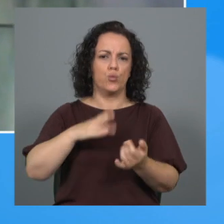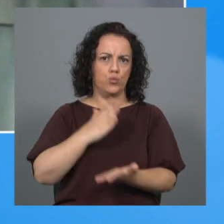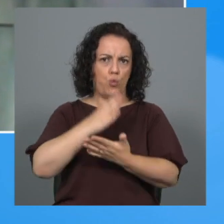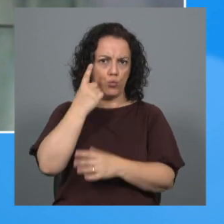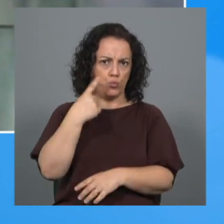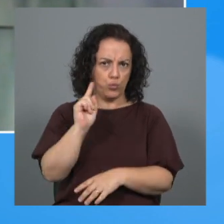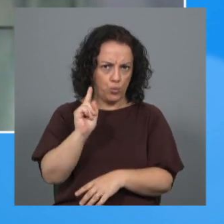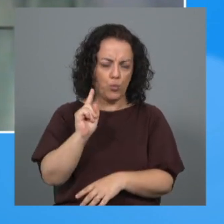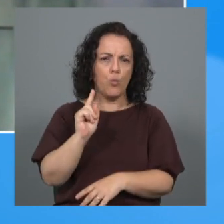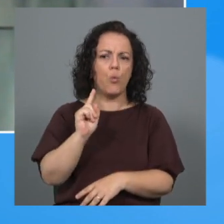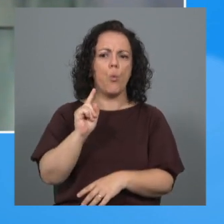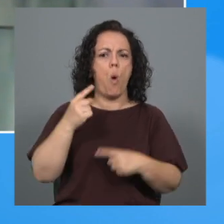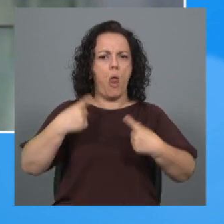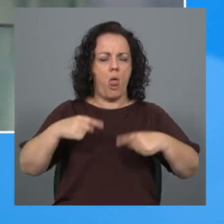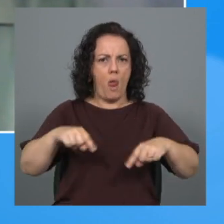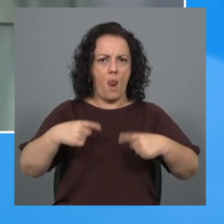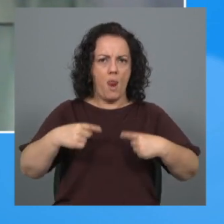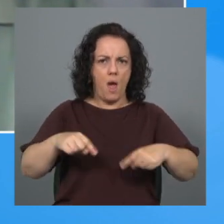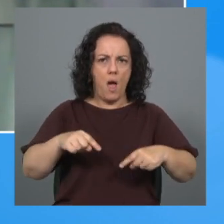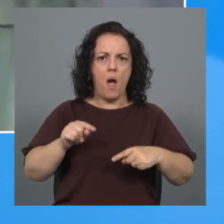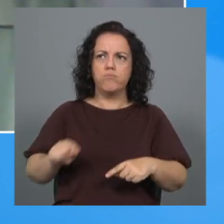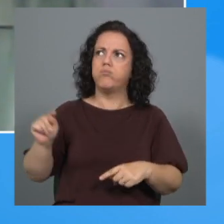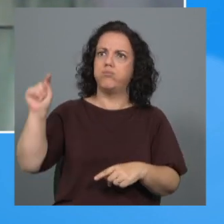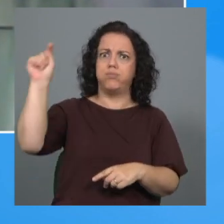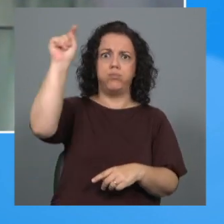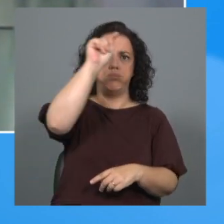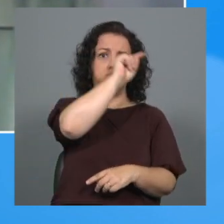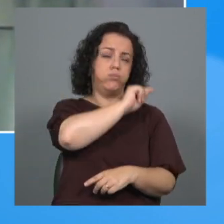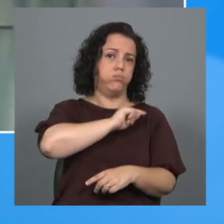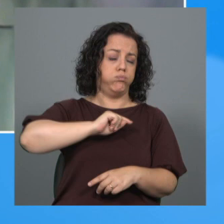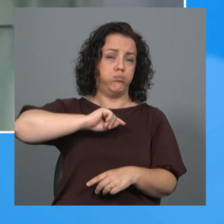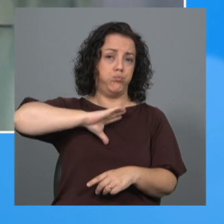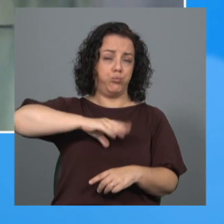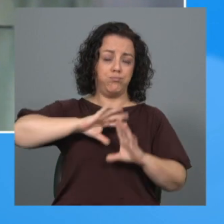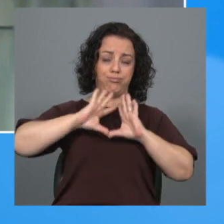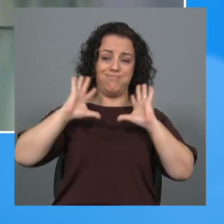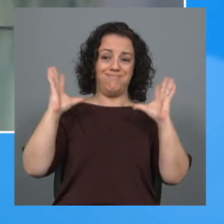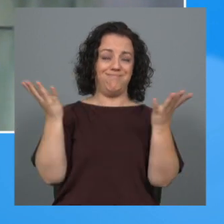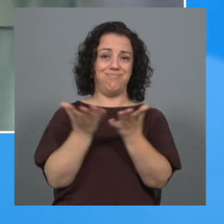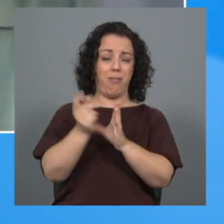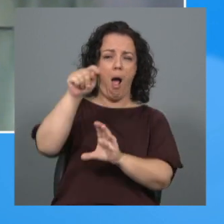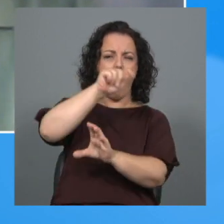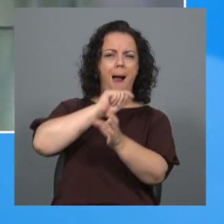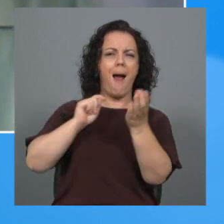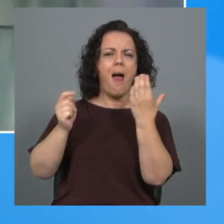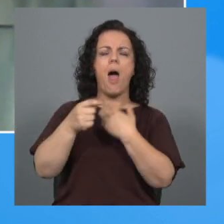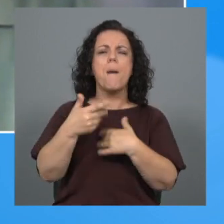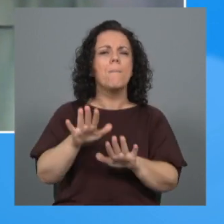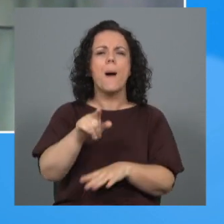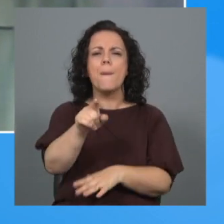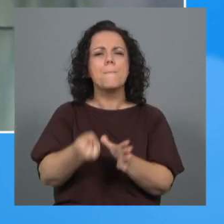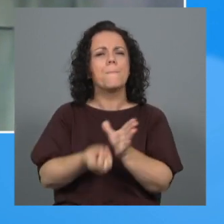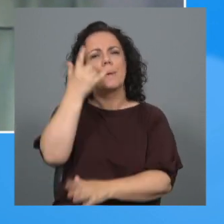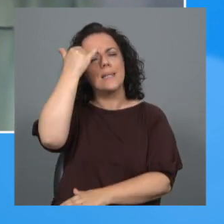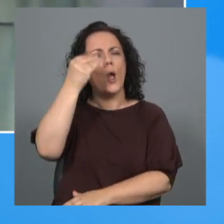está presente em várias latitudes, em vários pontos do planeta. Como é que surgiu esta